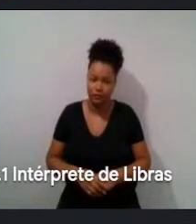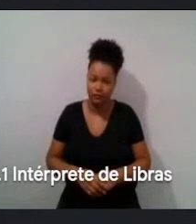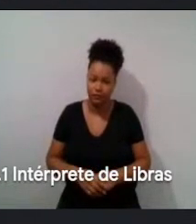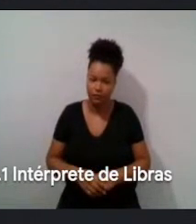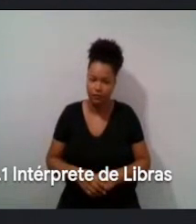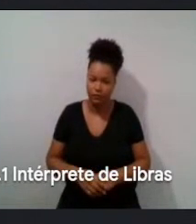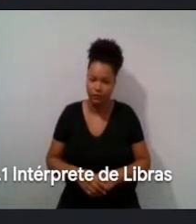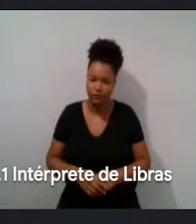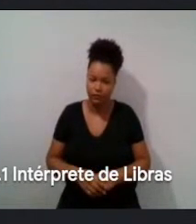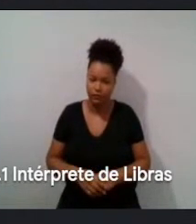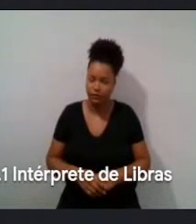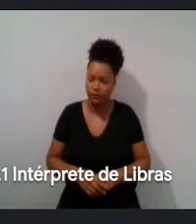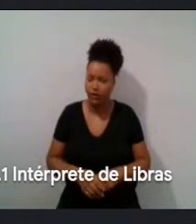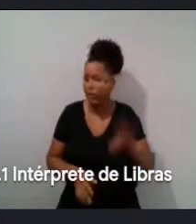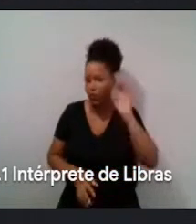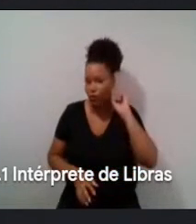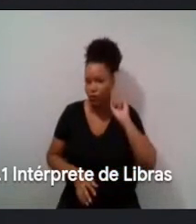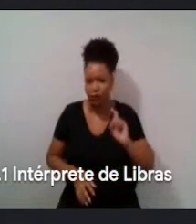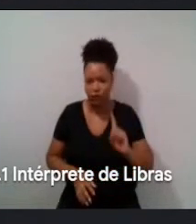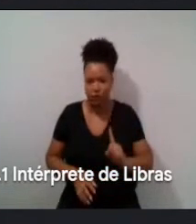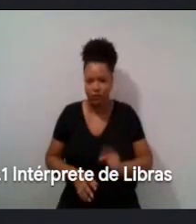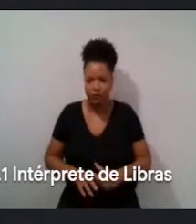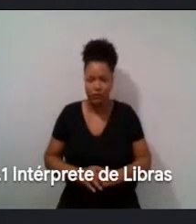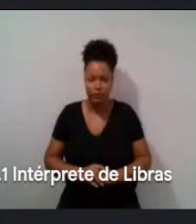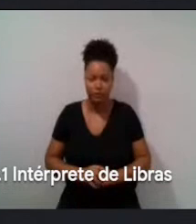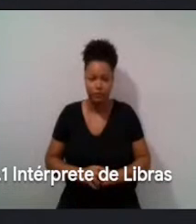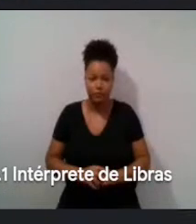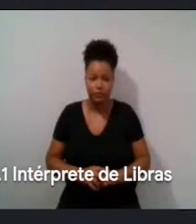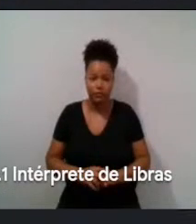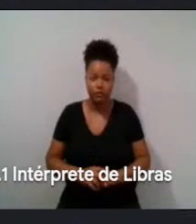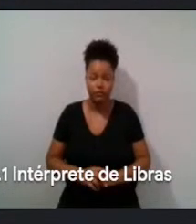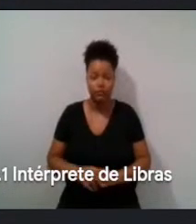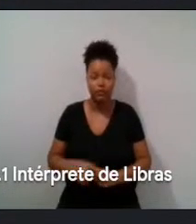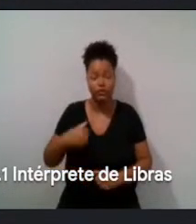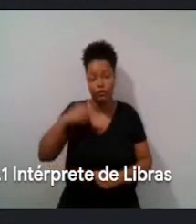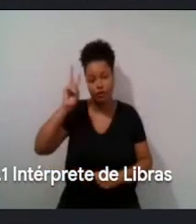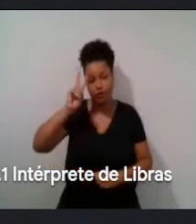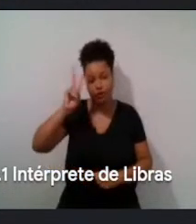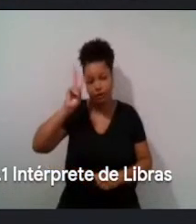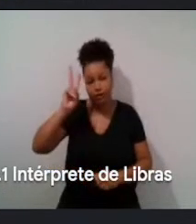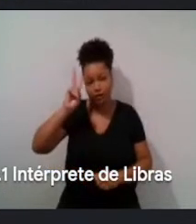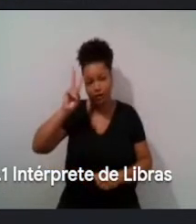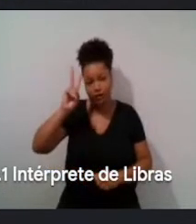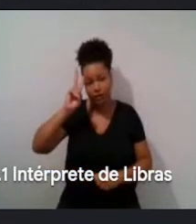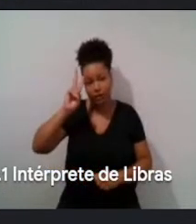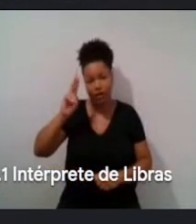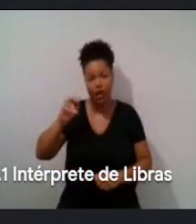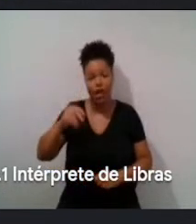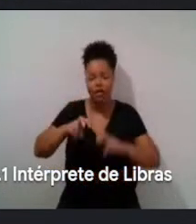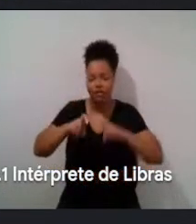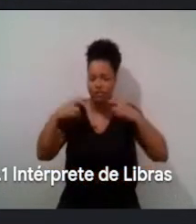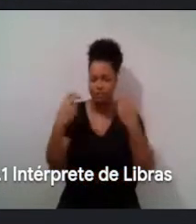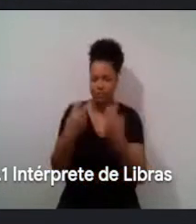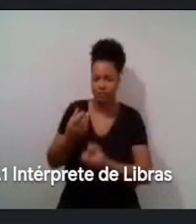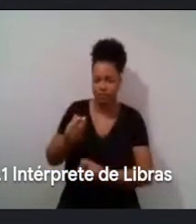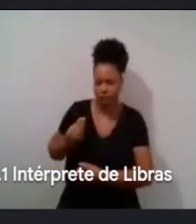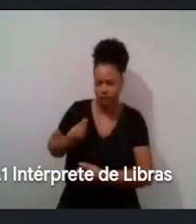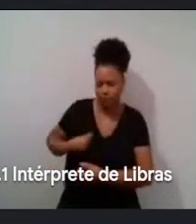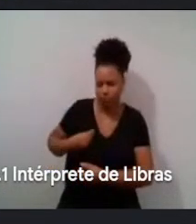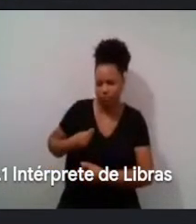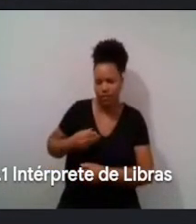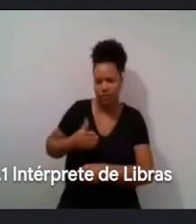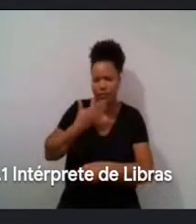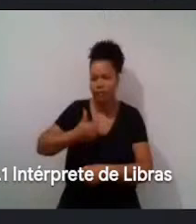Ela não deve ter ouvido, não. Eu estava aqui lembrando que a sessão presencial é muito melhor, porque esclarece muitas